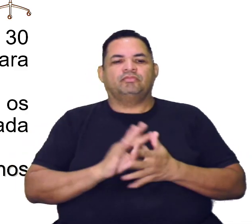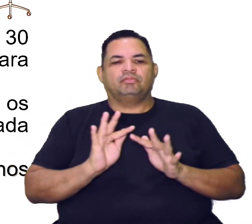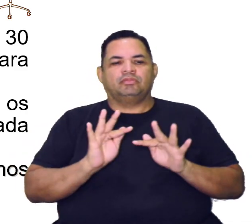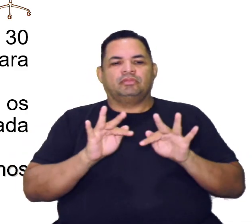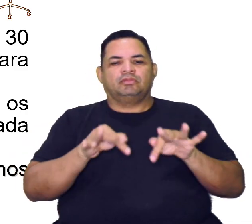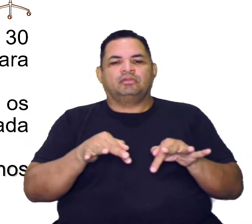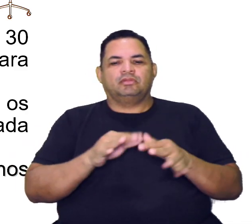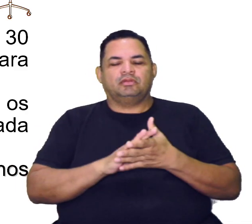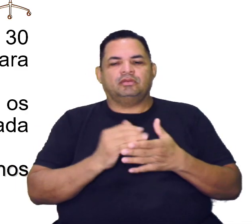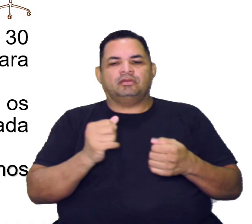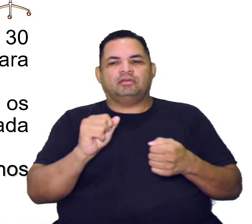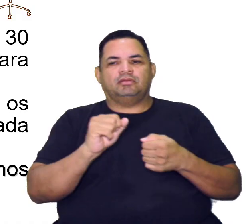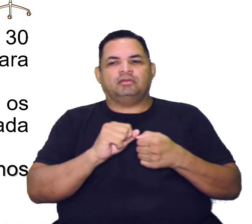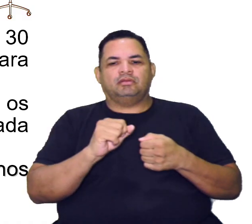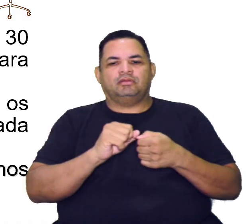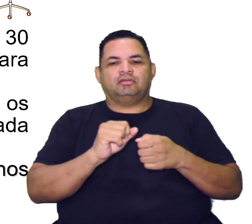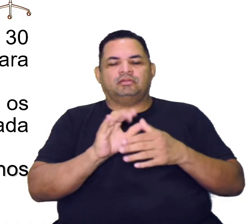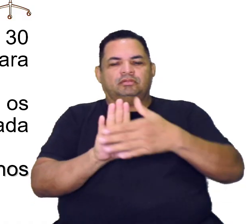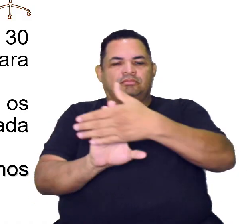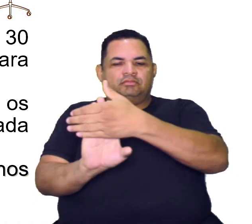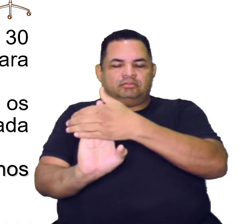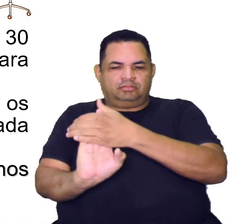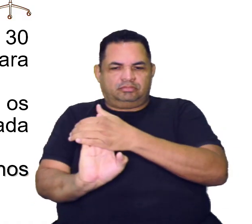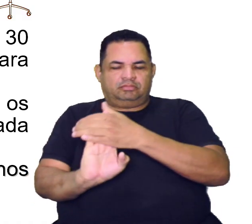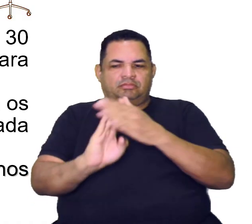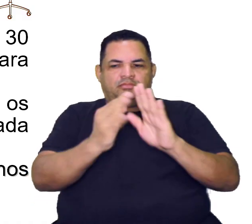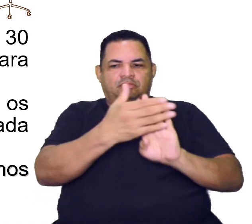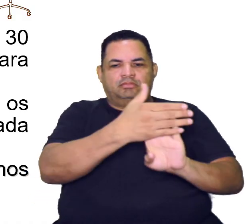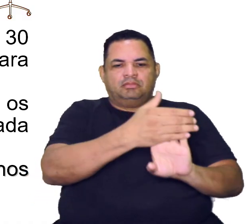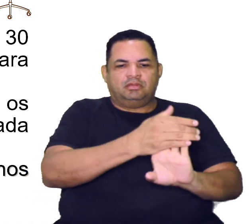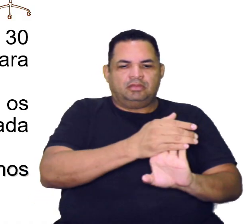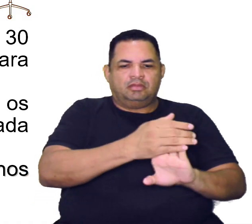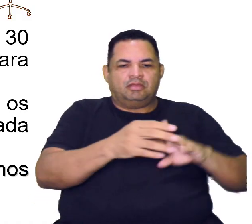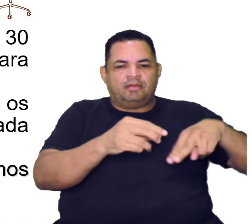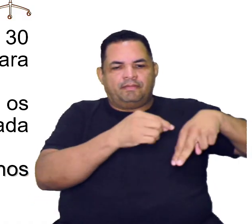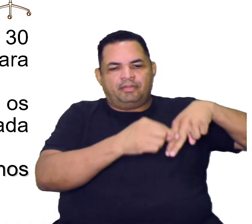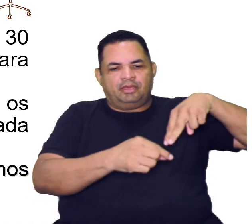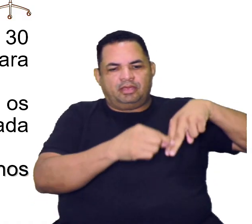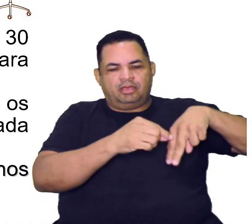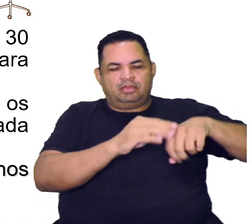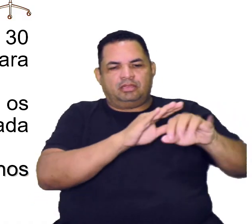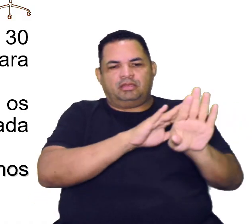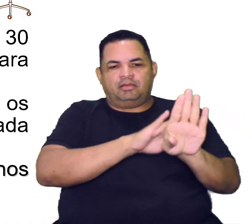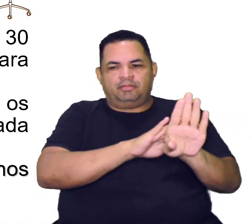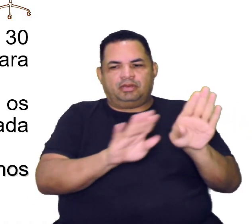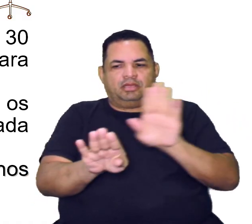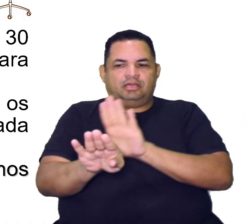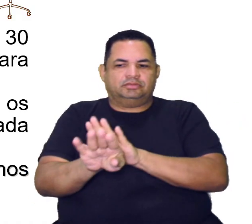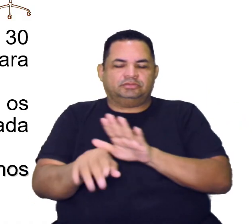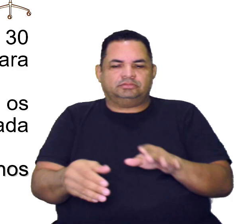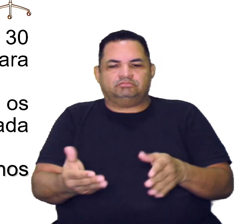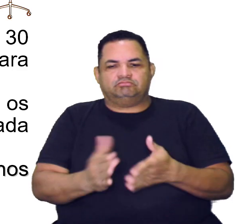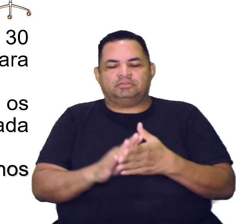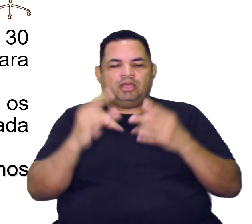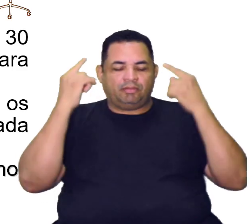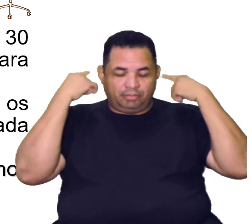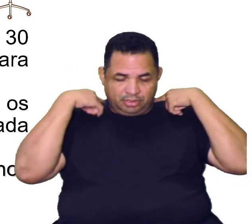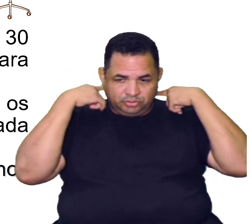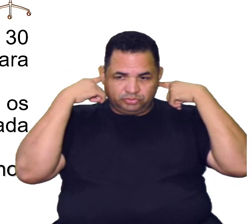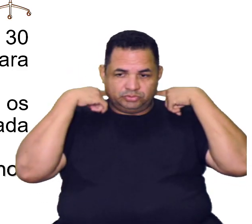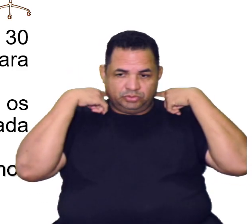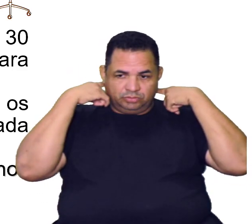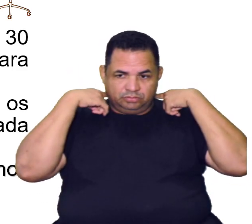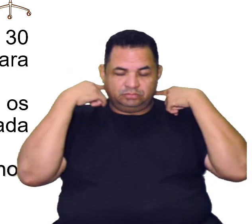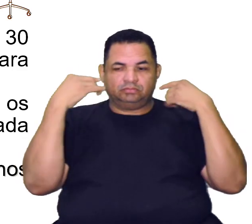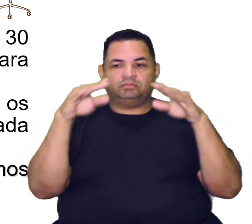final, você pode fazer aí um alongamento básico para pernas, braços, aquilo que você mais trabalhou aí, para o pescoço